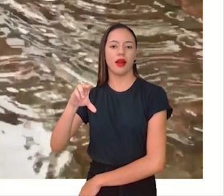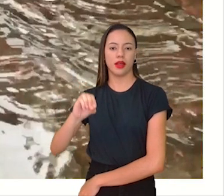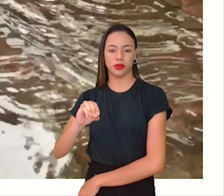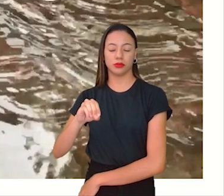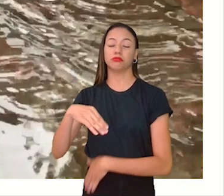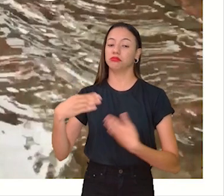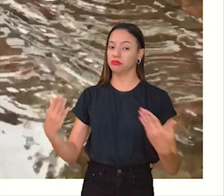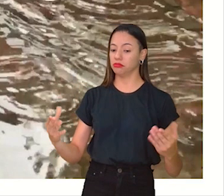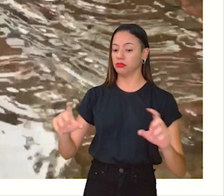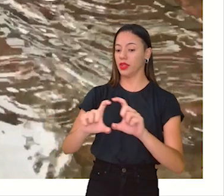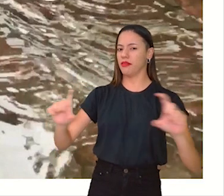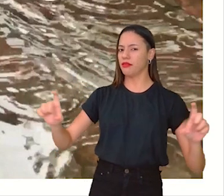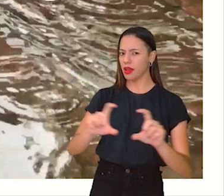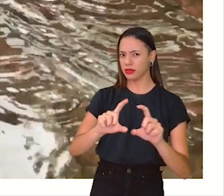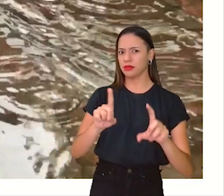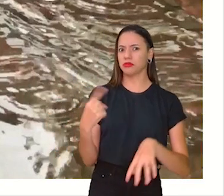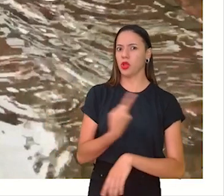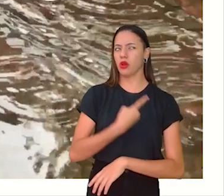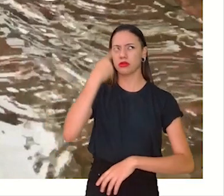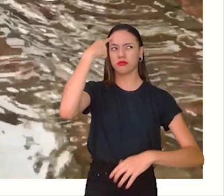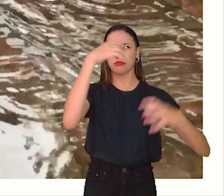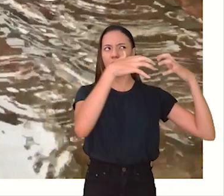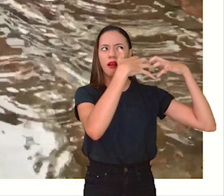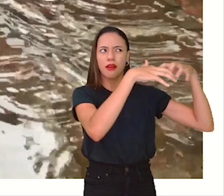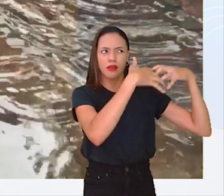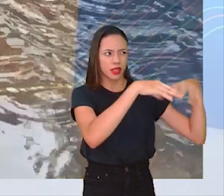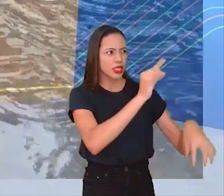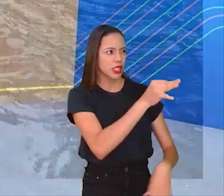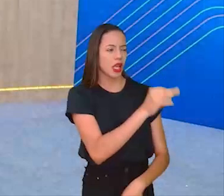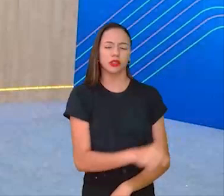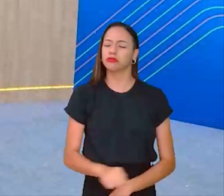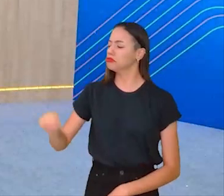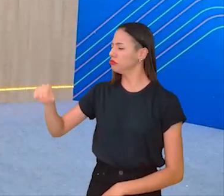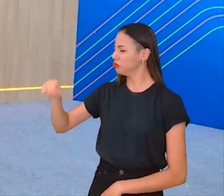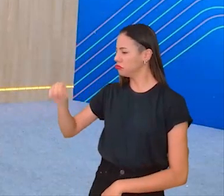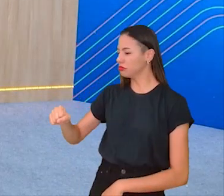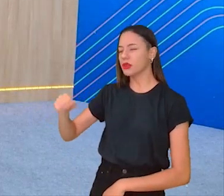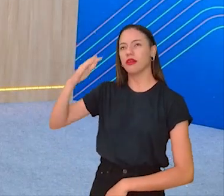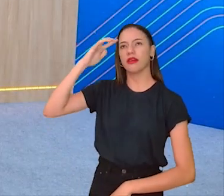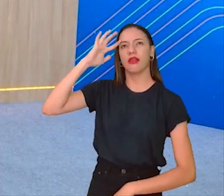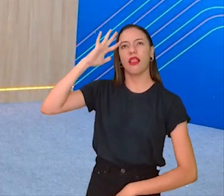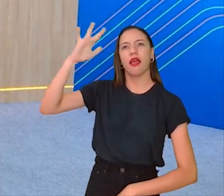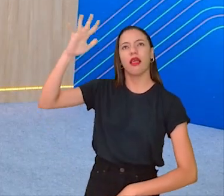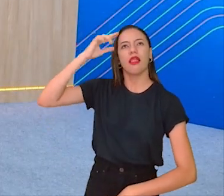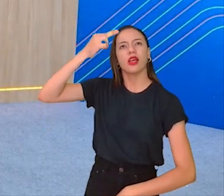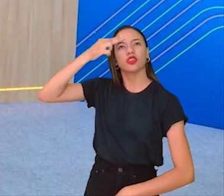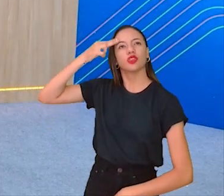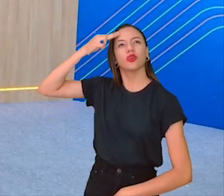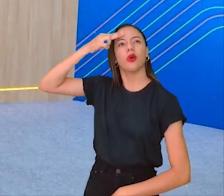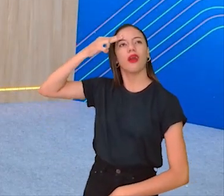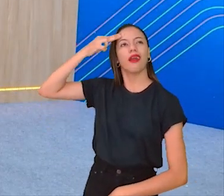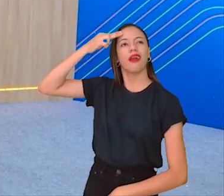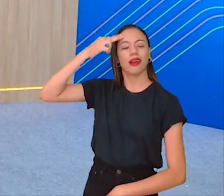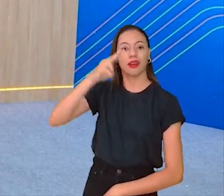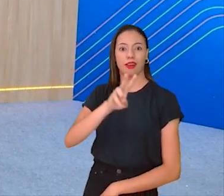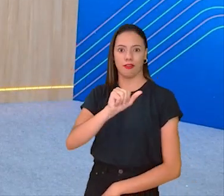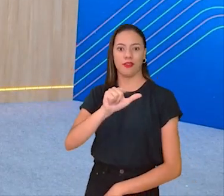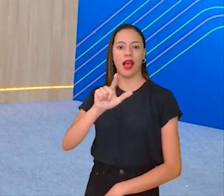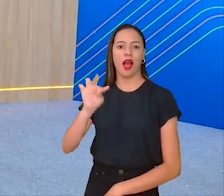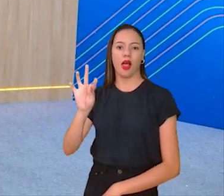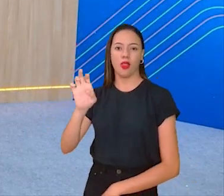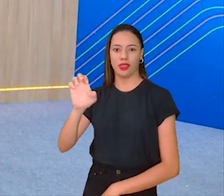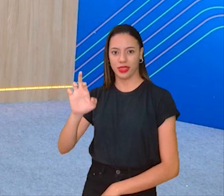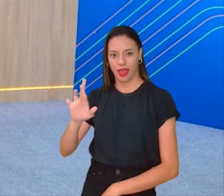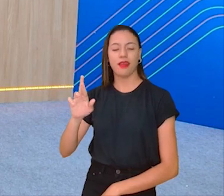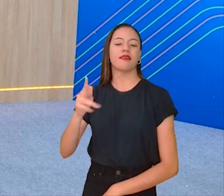Dá pra gente pensar muito, né, Armando? Exatamente. Pensar nisso. Quando a gente sonha grande, veja o que Walter Hugo Mãe diz. Quando a gente está sonhando alto,